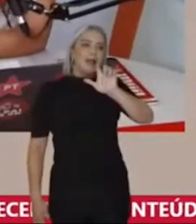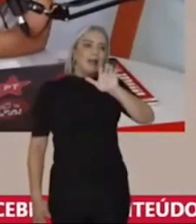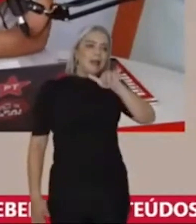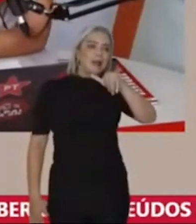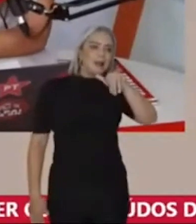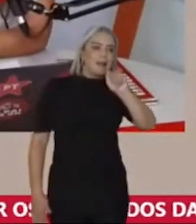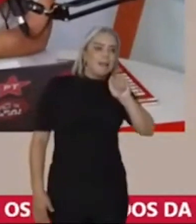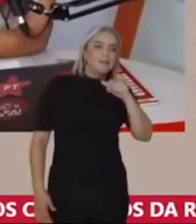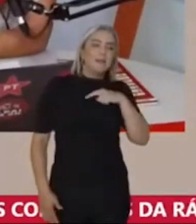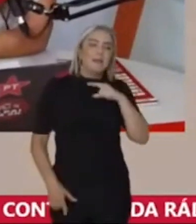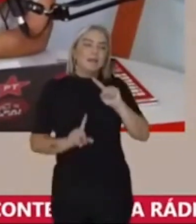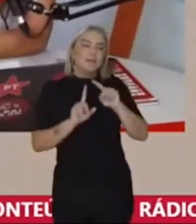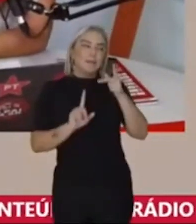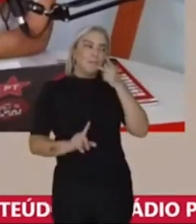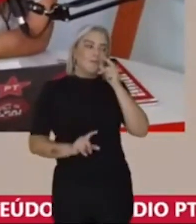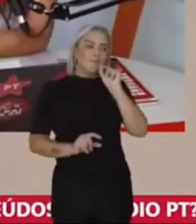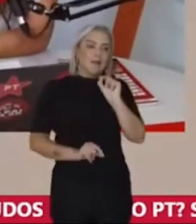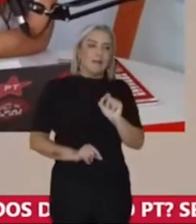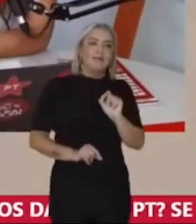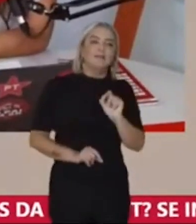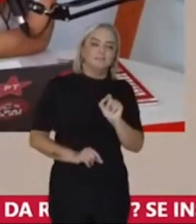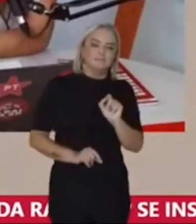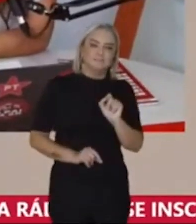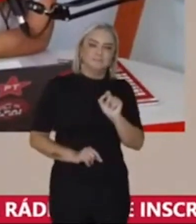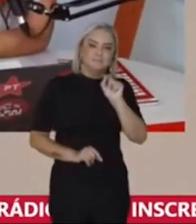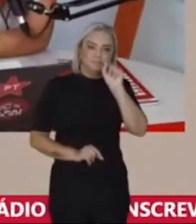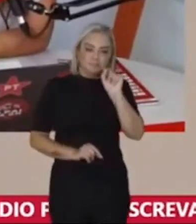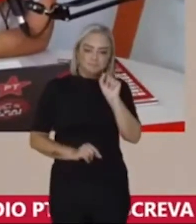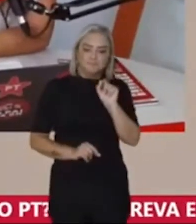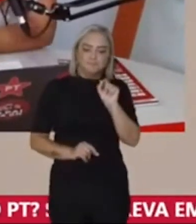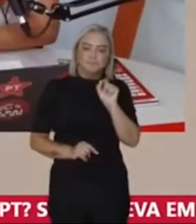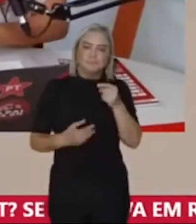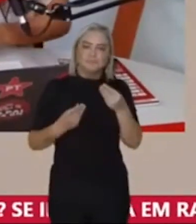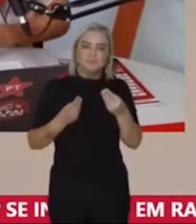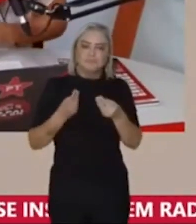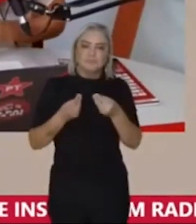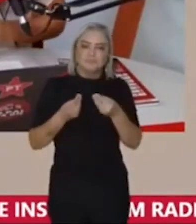Mas eu posso dizer que essa questão